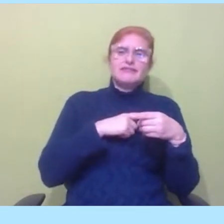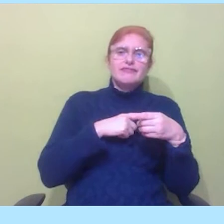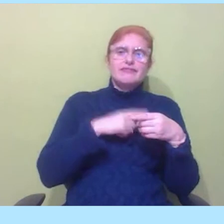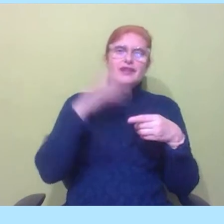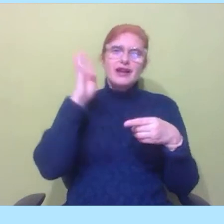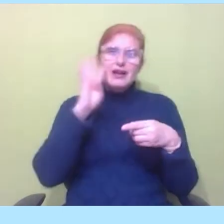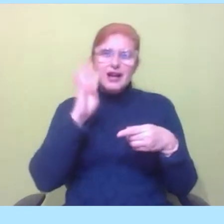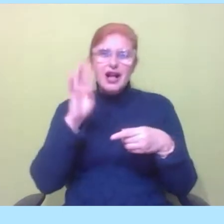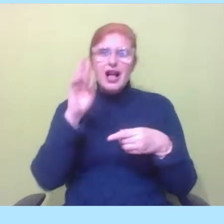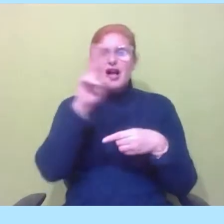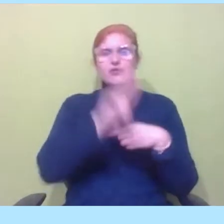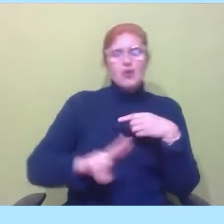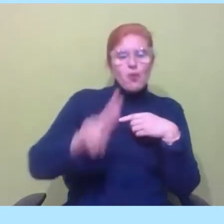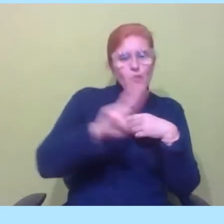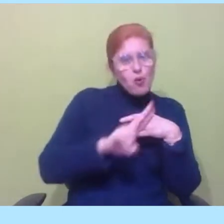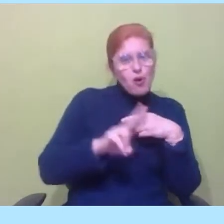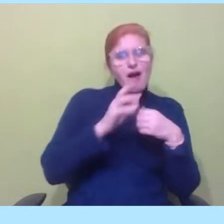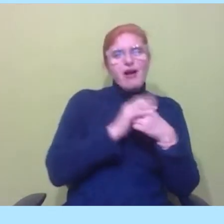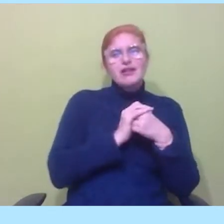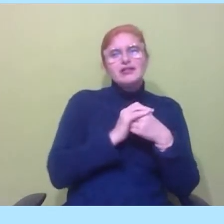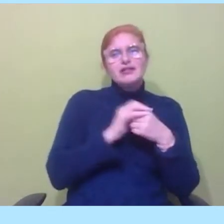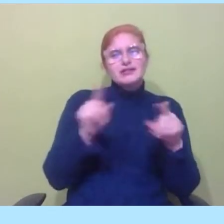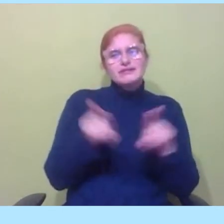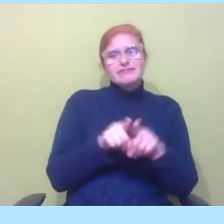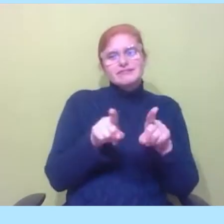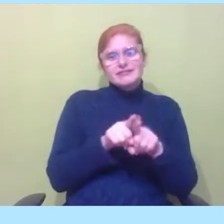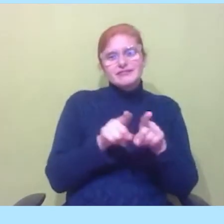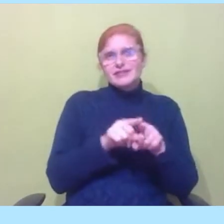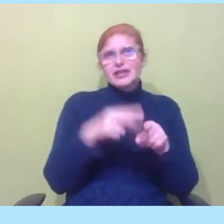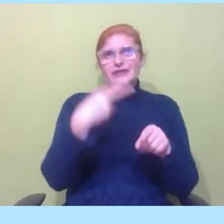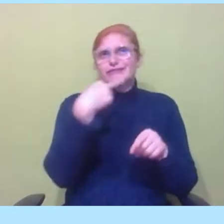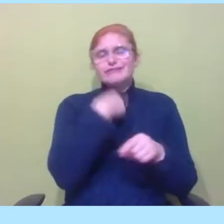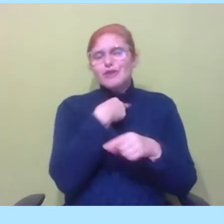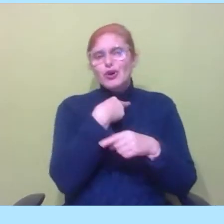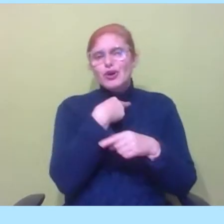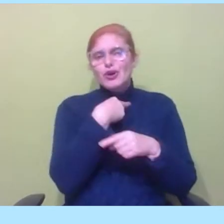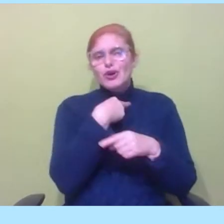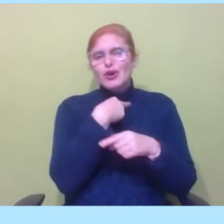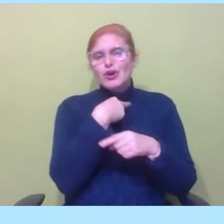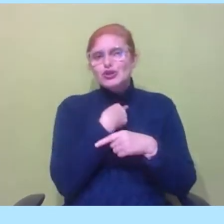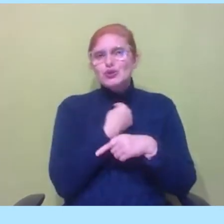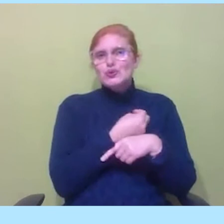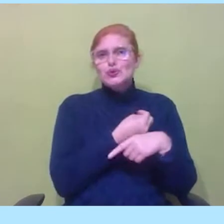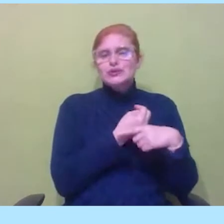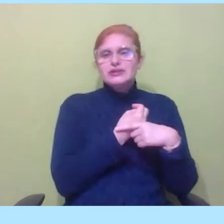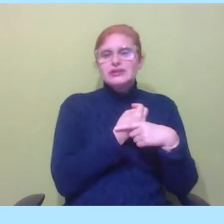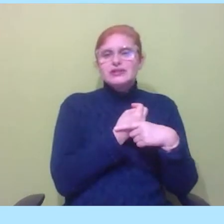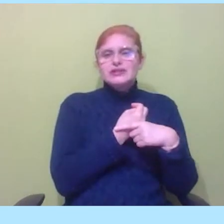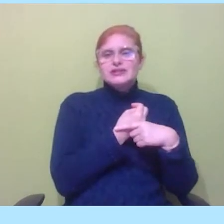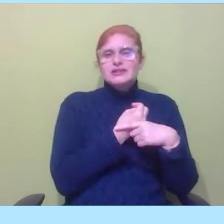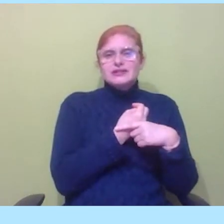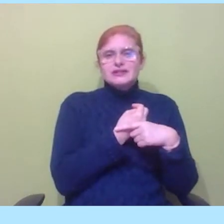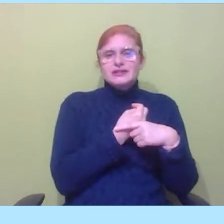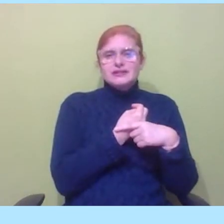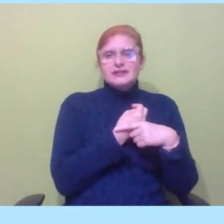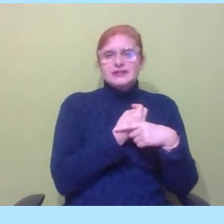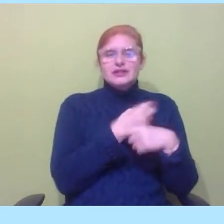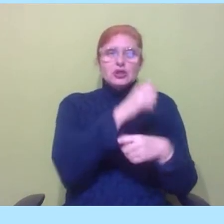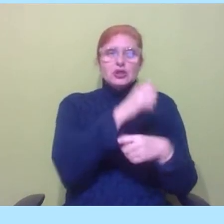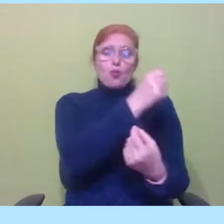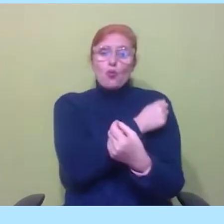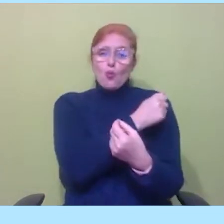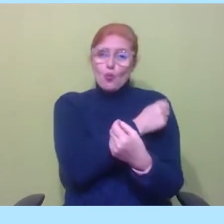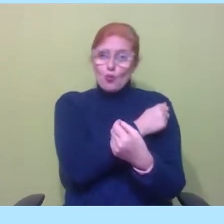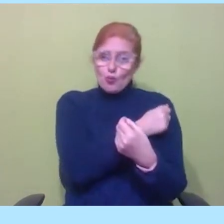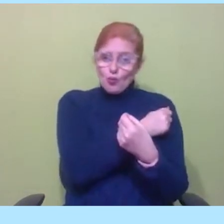estão aí. E no caso também a gente não pode deixar que esses alunos, as pessoas